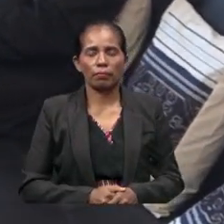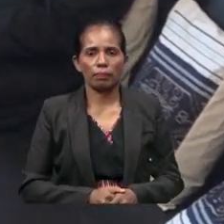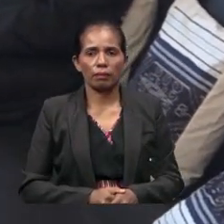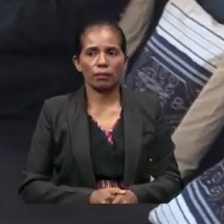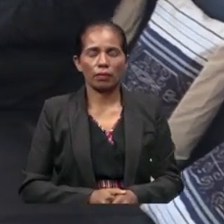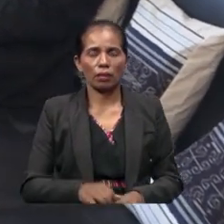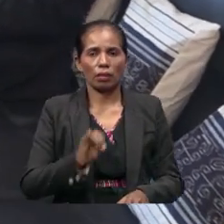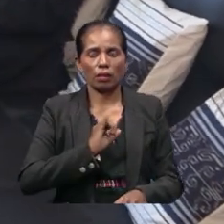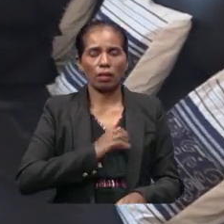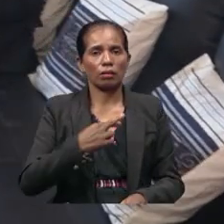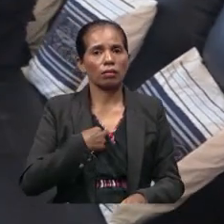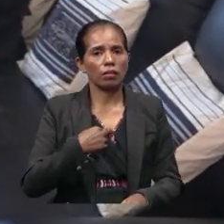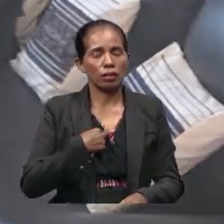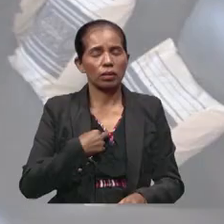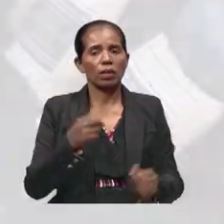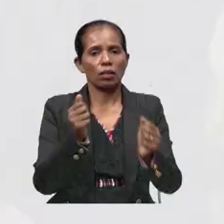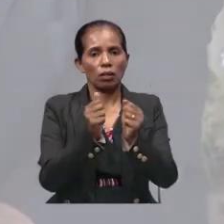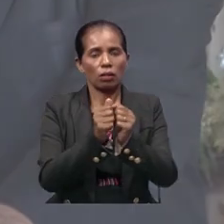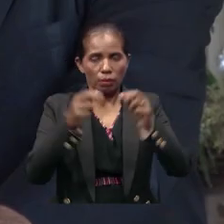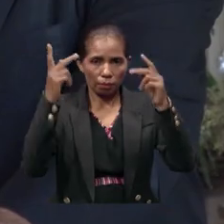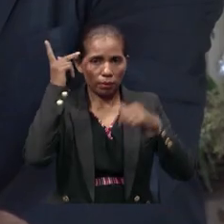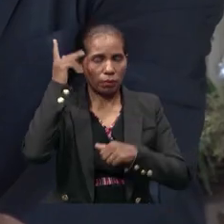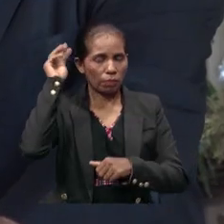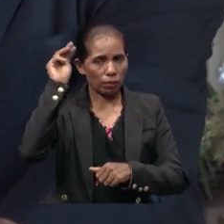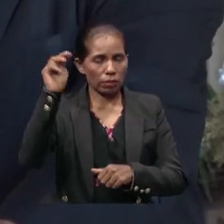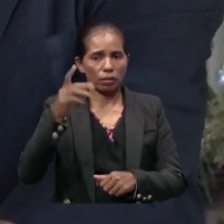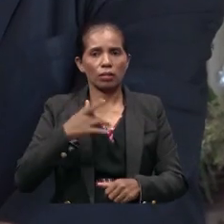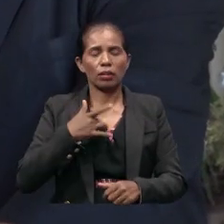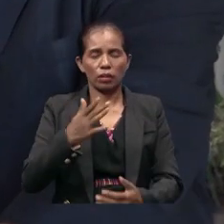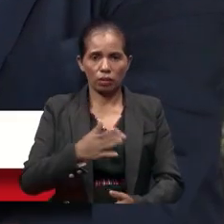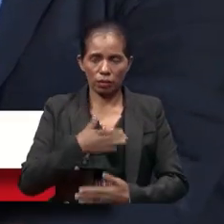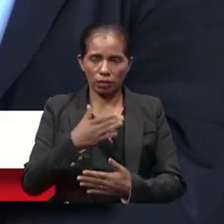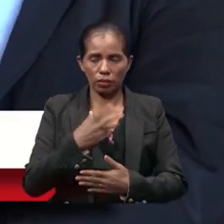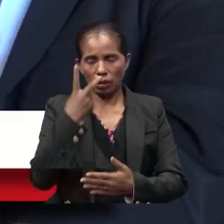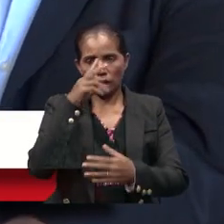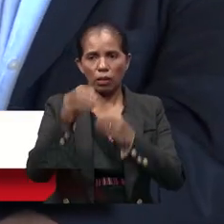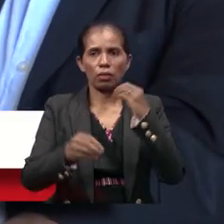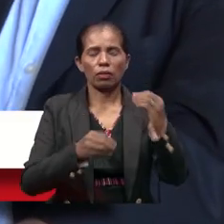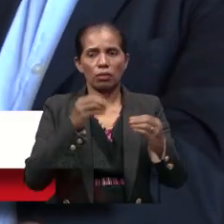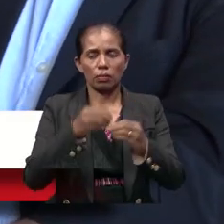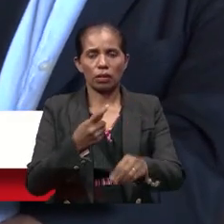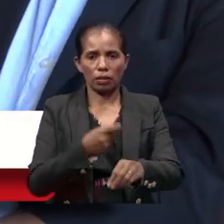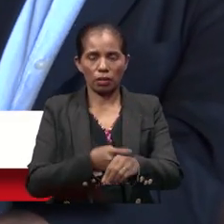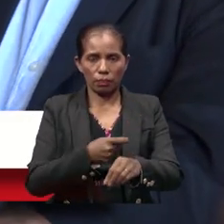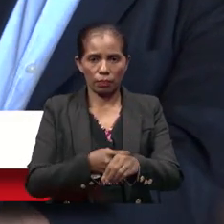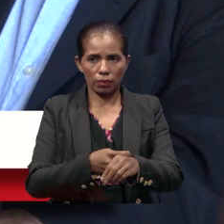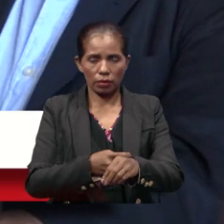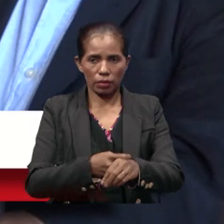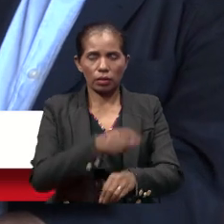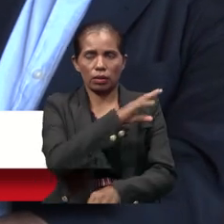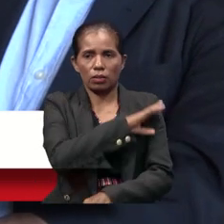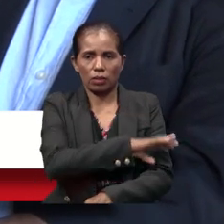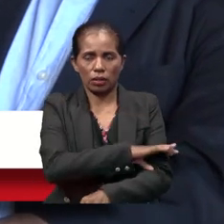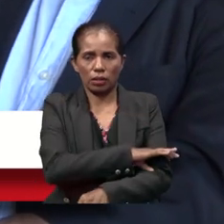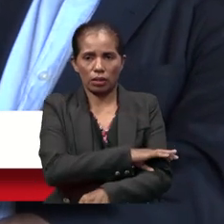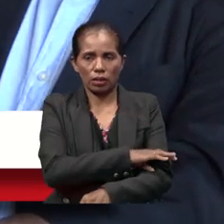Abraço com o Primeiro-Ministro. Alô, apreciação, avaliação com a situação de segurança